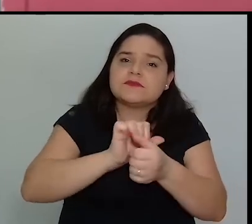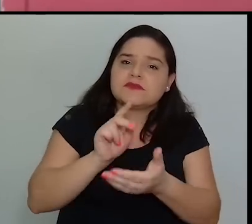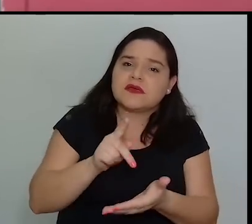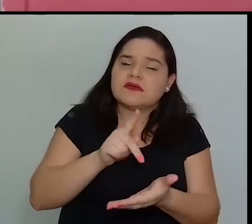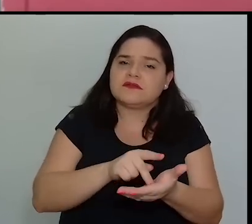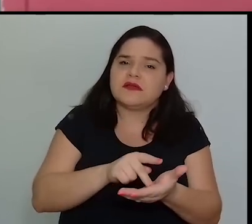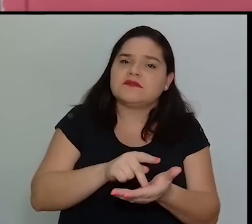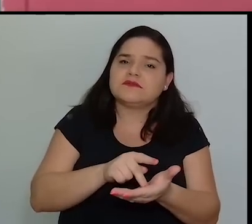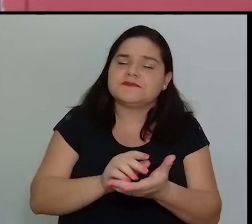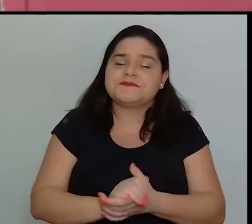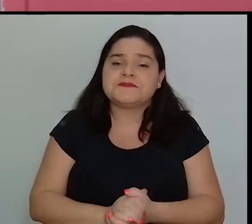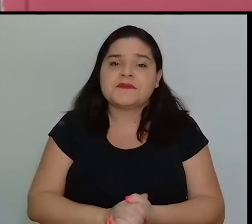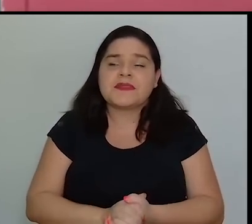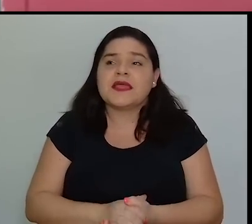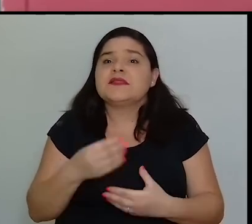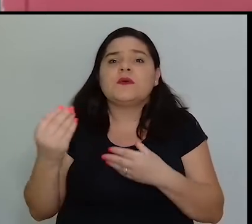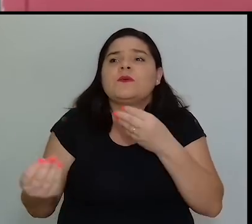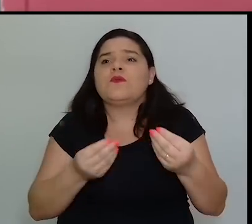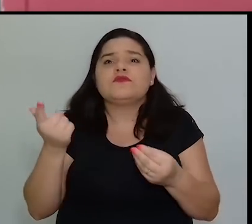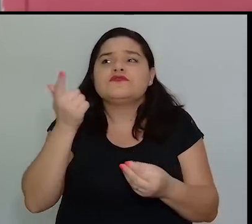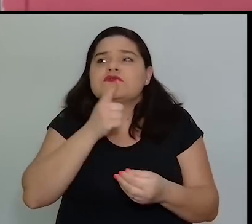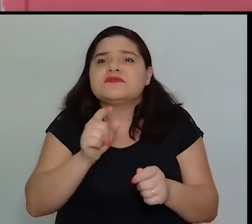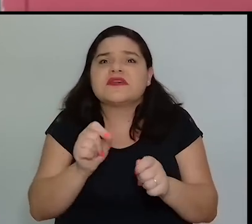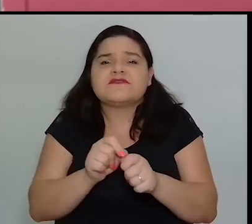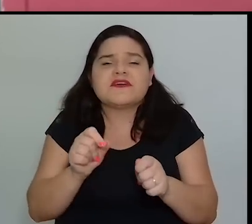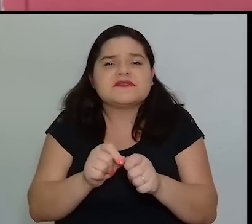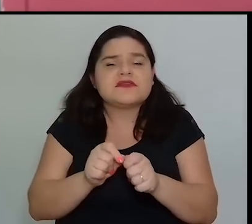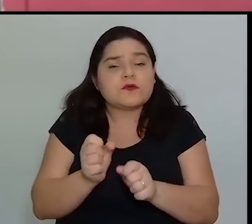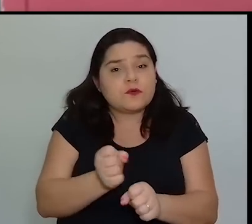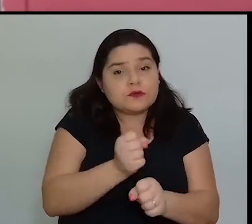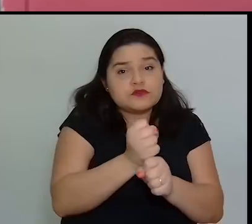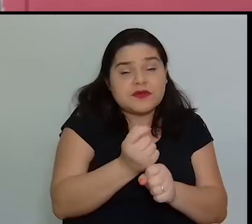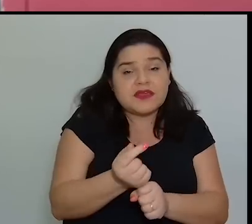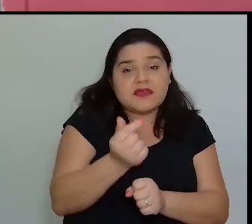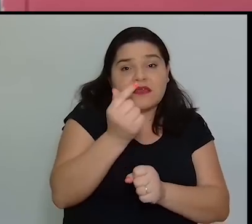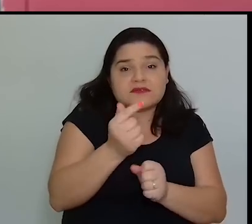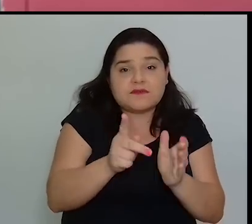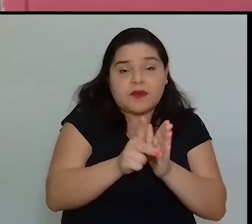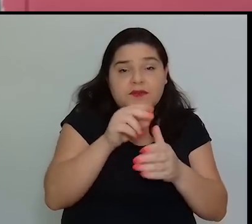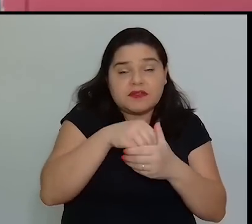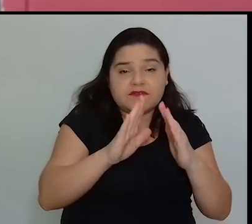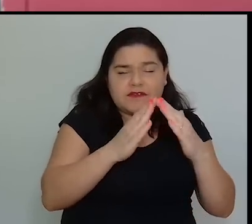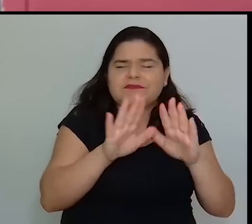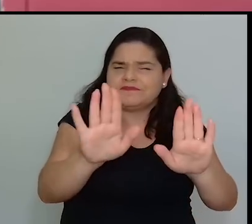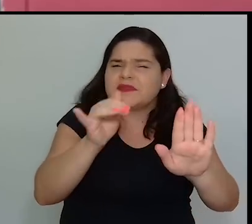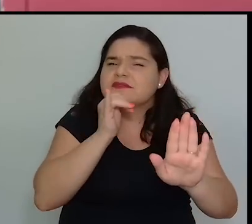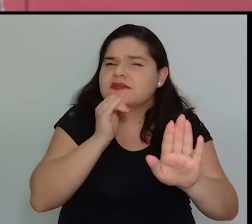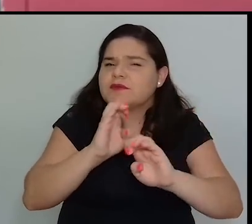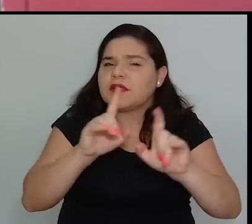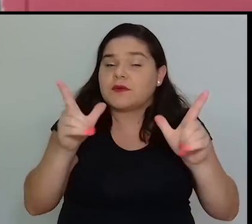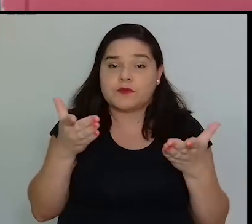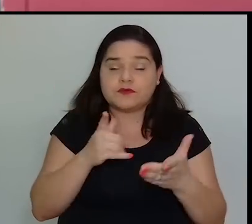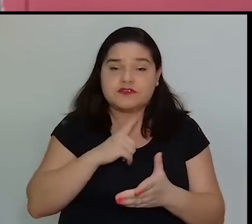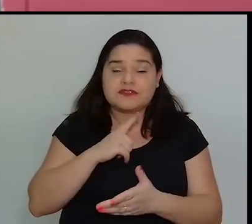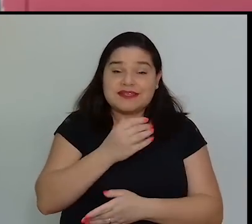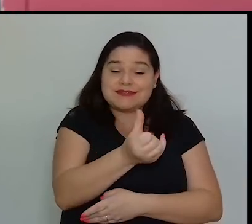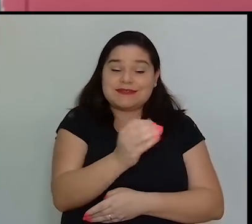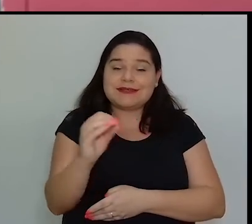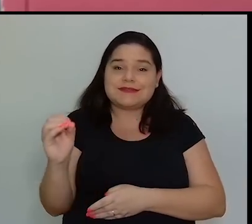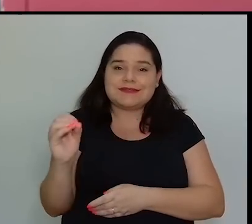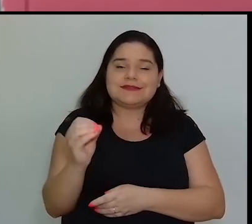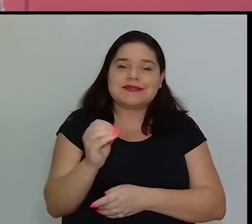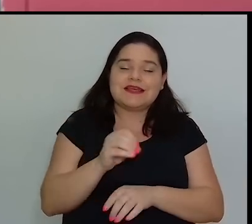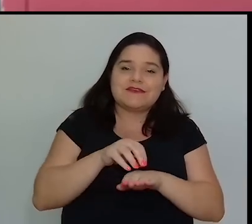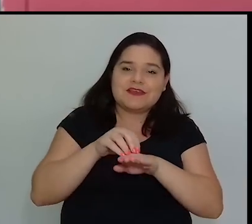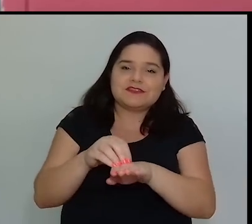darem alguma coisa em troca Então como é que a gente constrói a nossa riqueza eu vou te dar um exemplo Claro aqui a gente tem hoje 600 agências de viagens onde